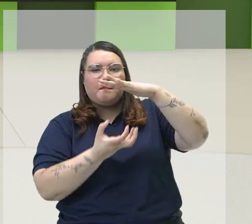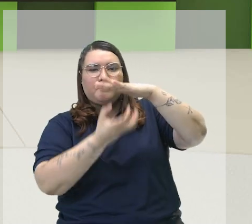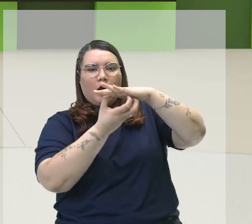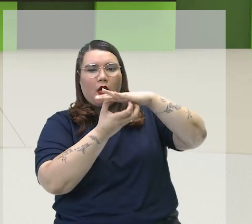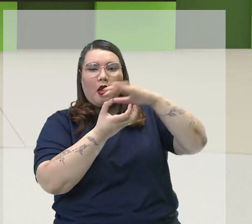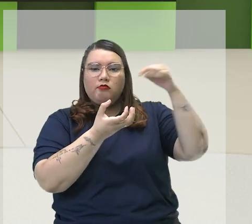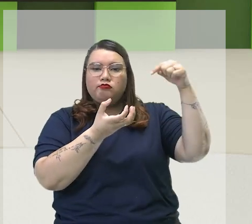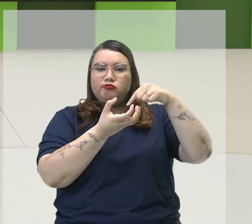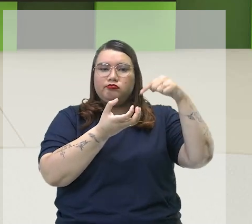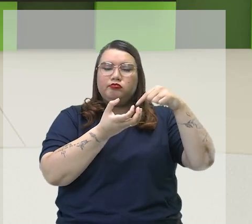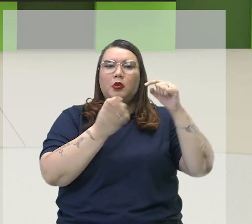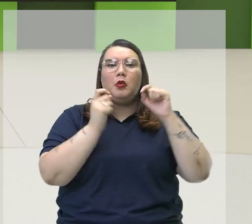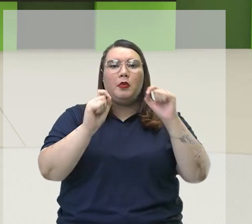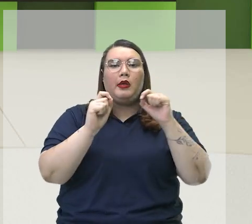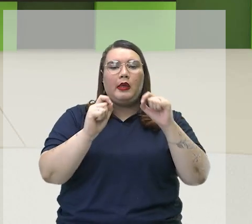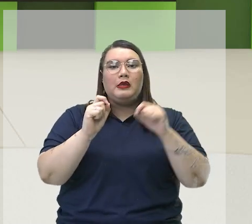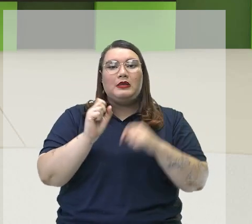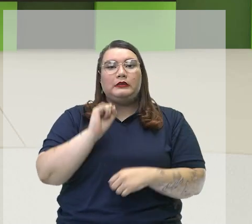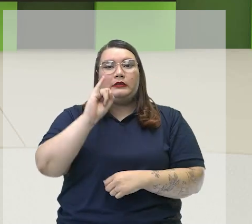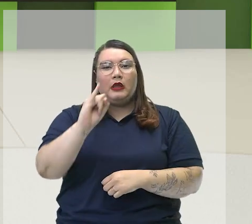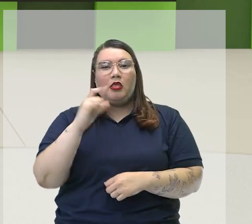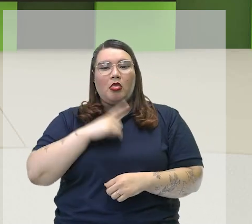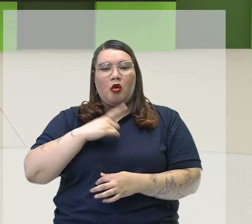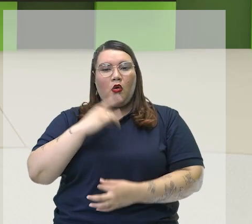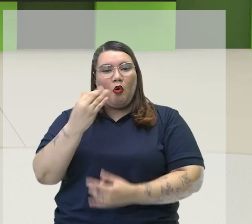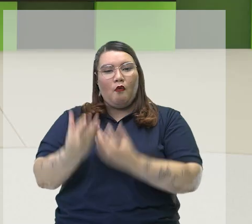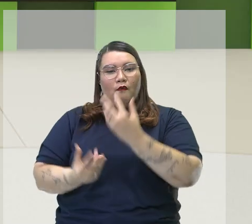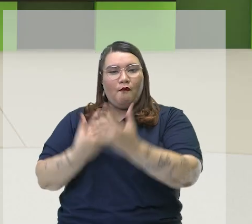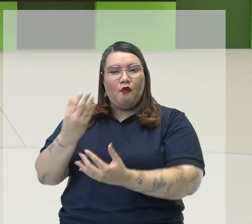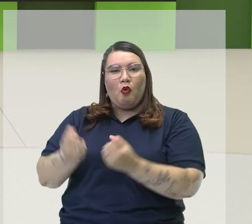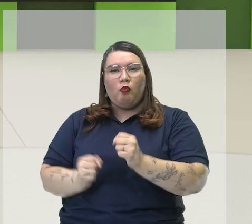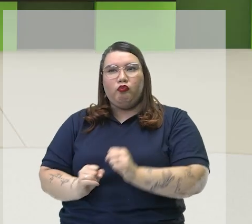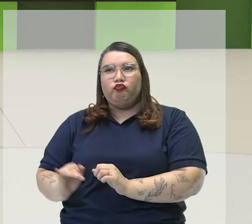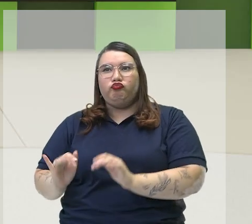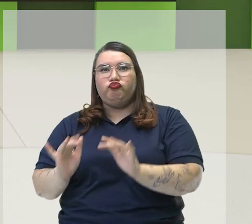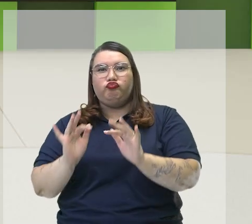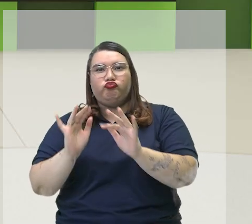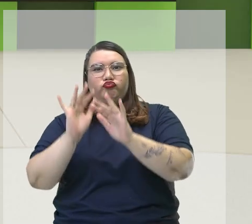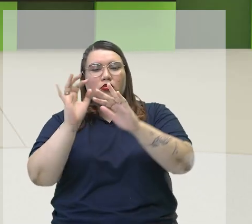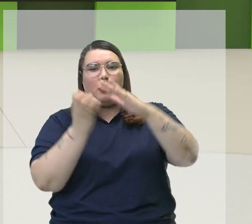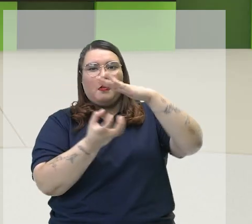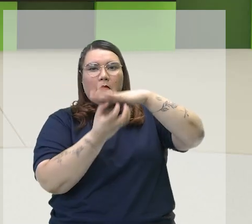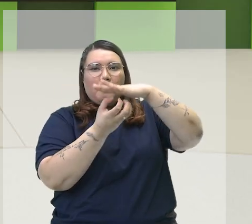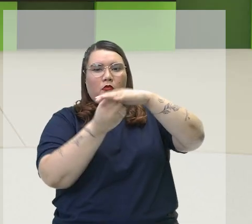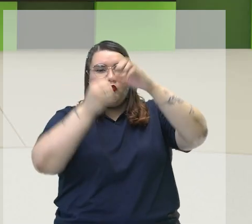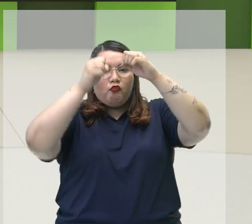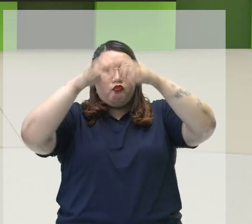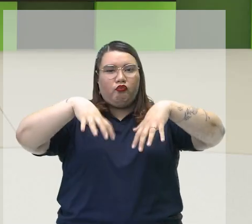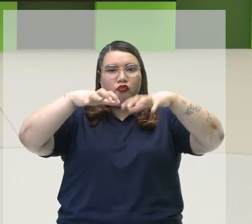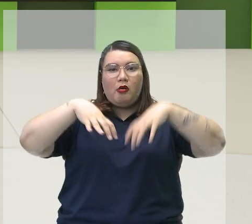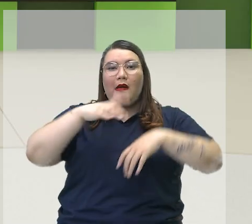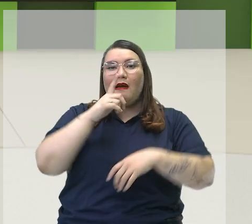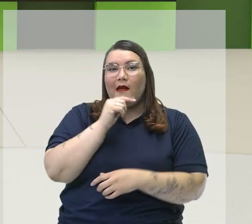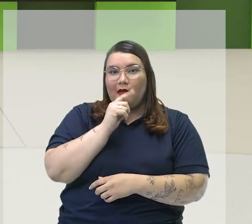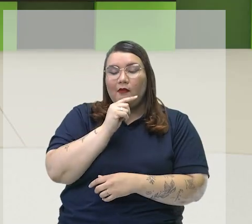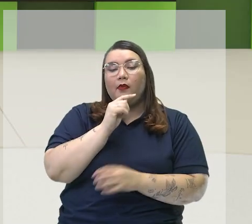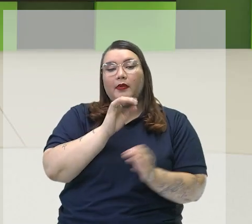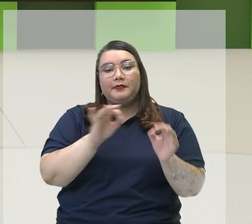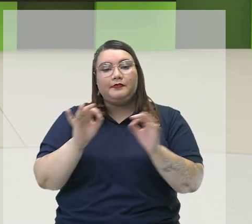aí que em muitos lugares tem essa aplicação aí dessa radioatividade, que é o detector de